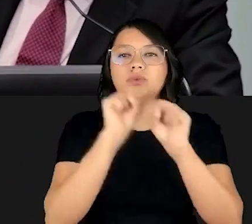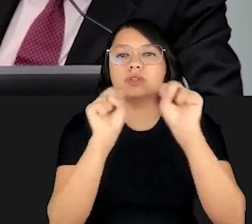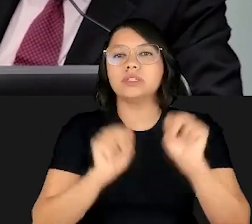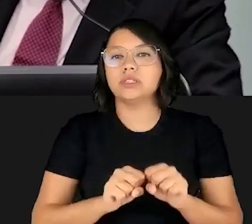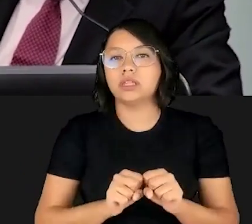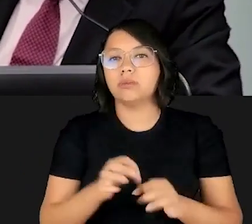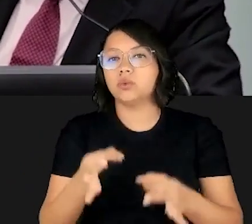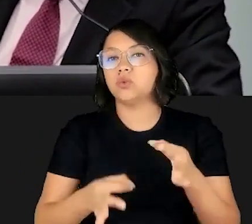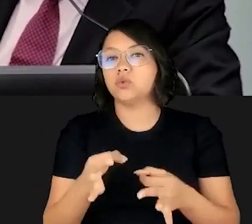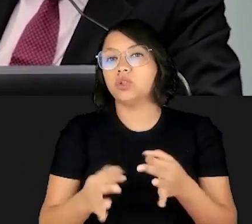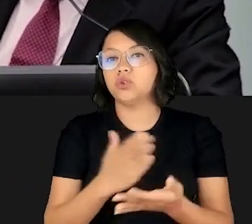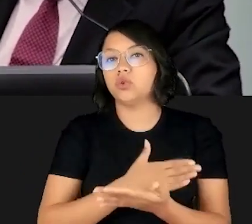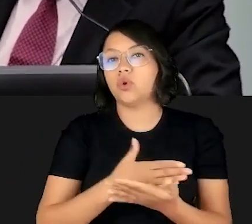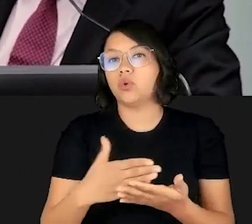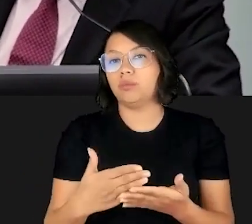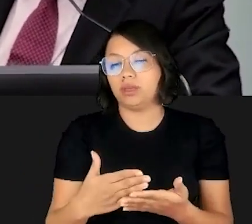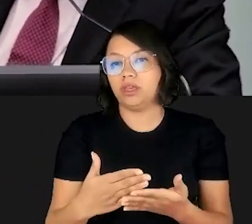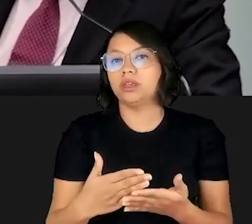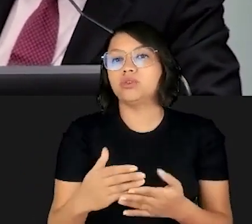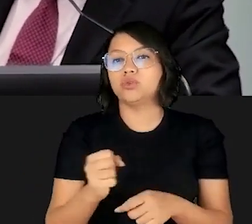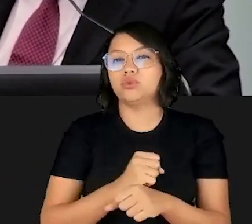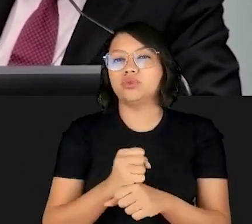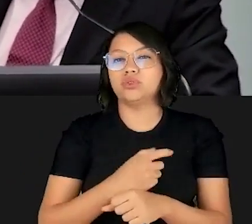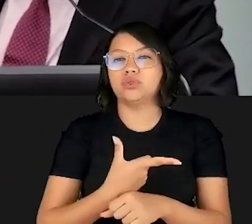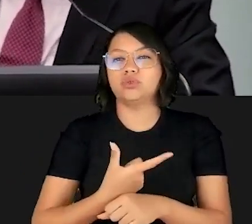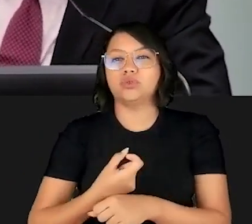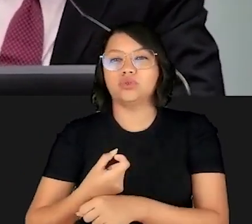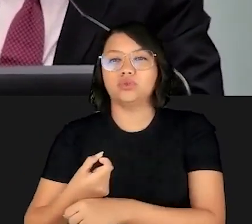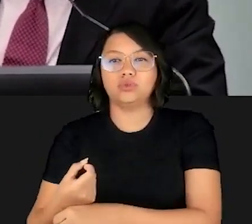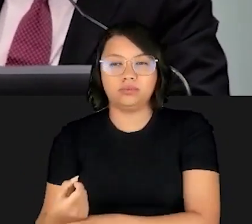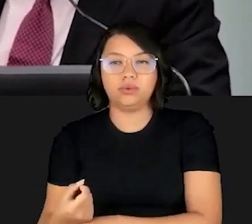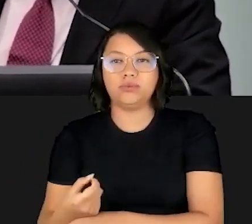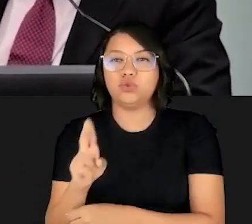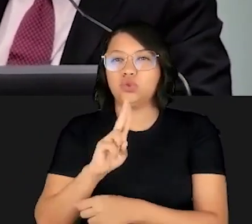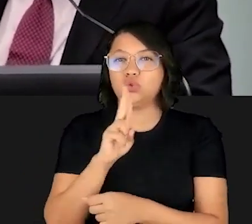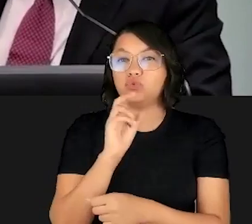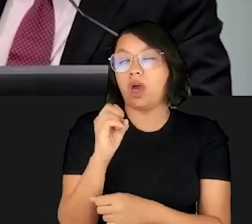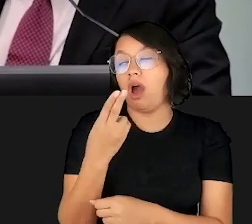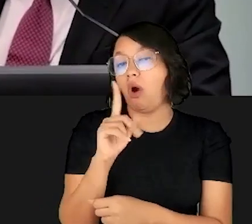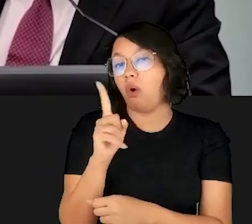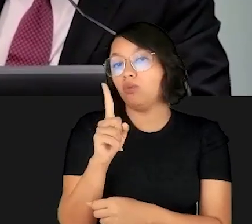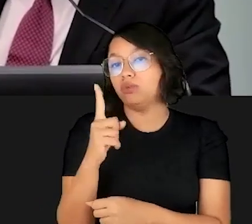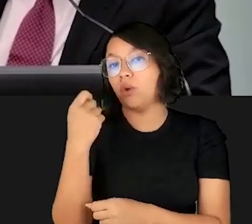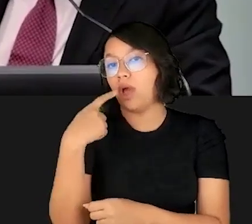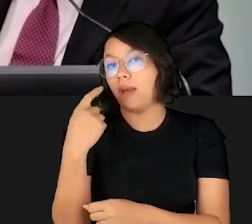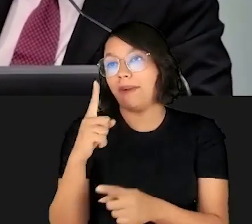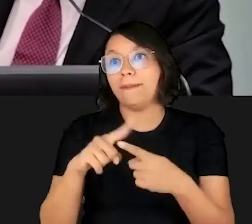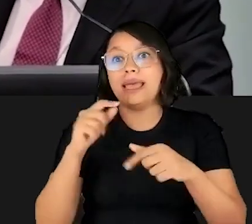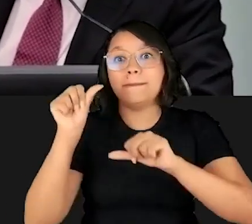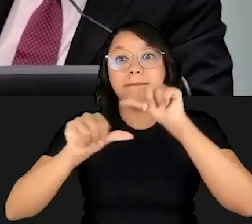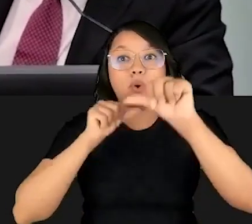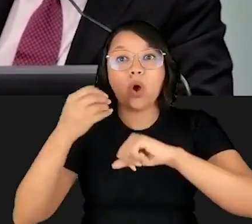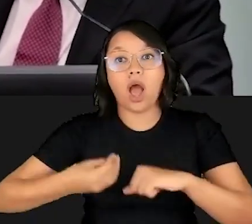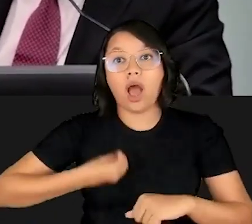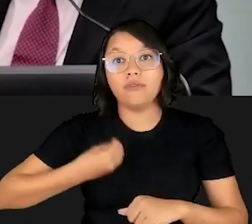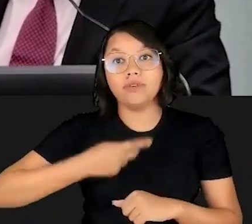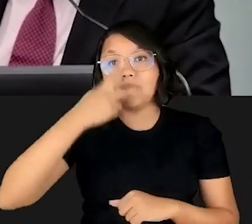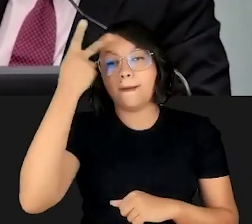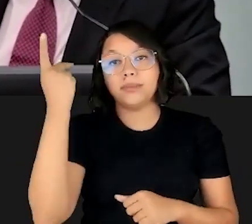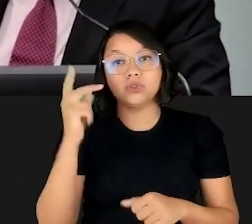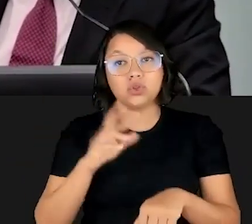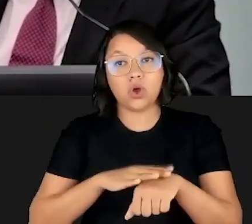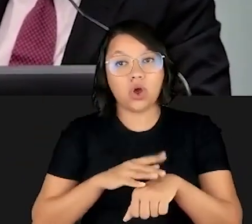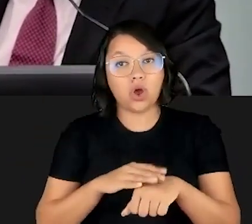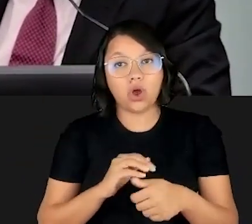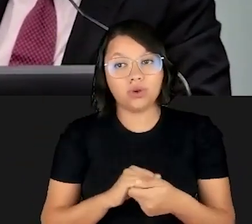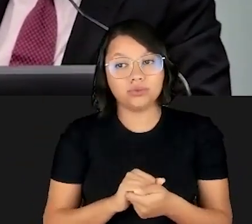do início dos anos 2000, de incorporar ou não incorporar esse remédio. Mas ele muda a vida dos pacientes, porque pacientes que têm